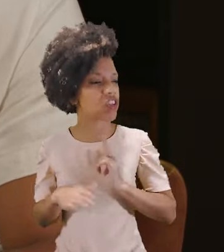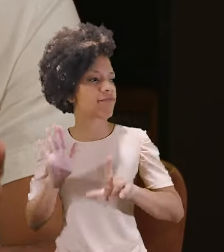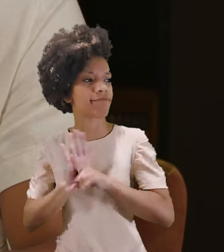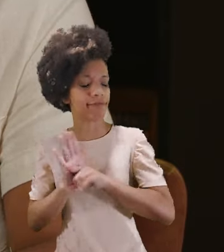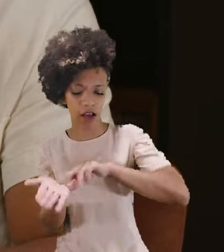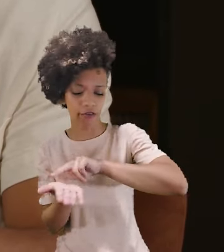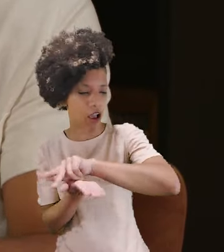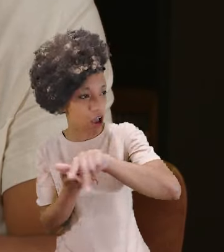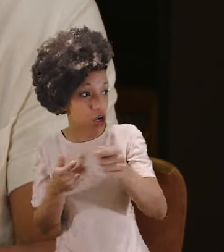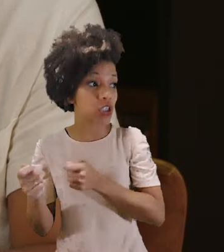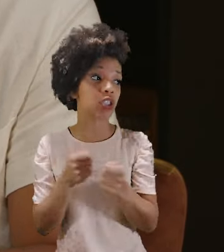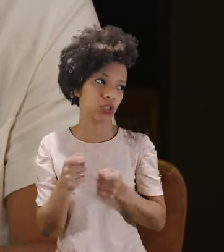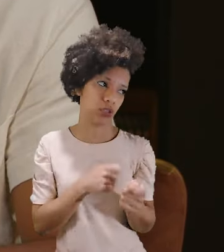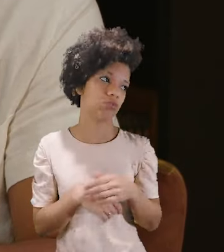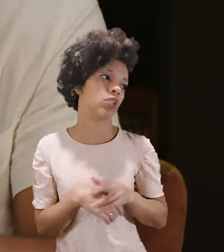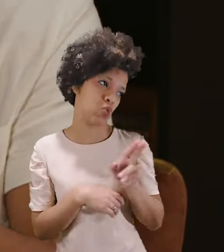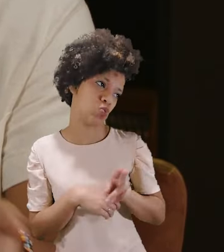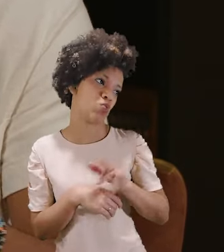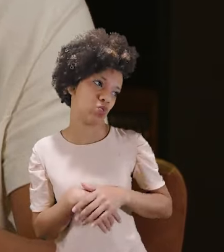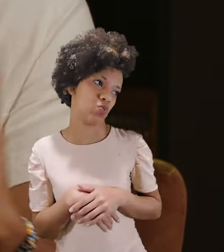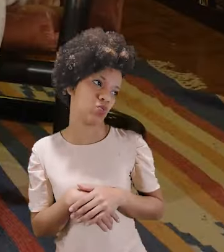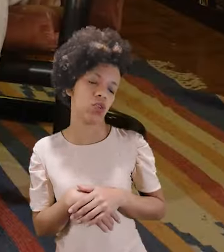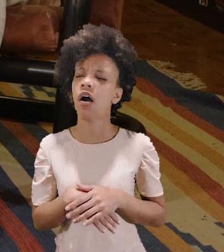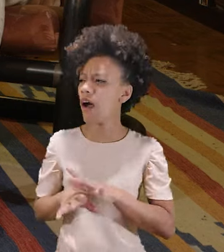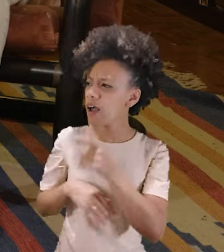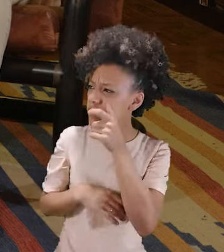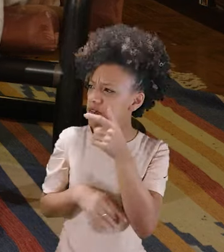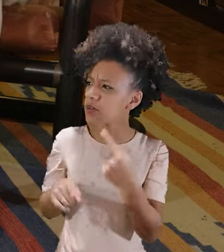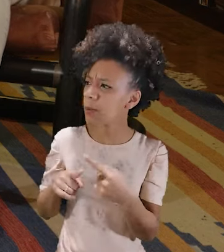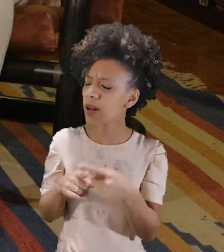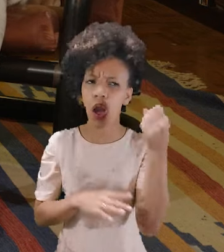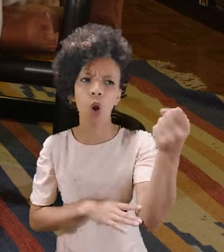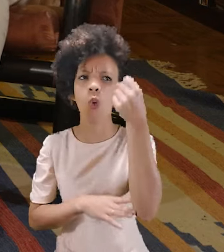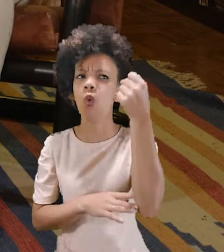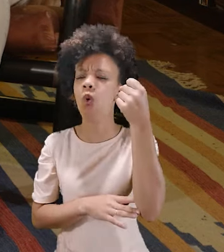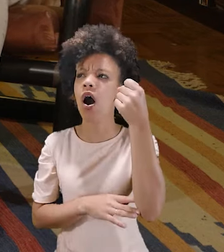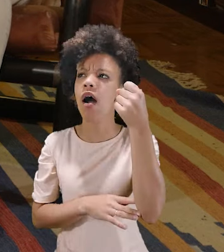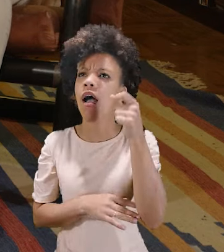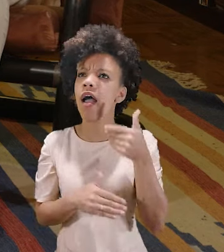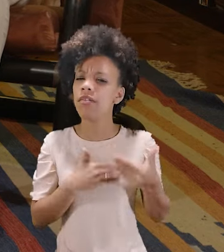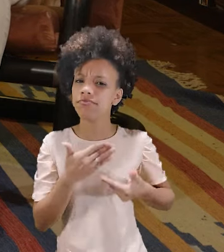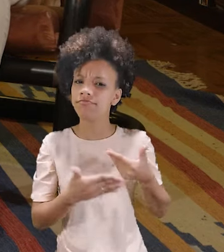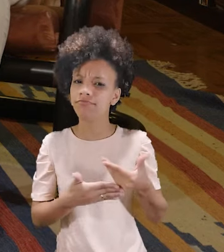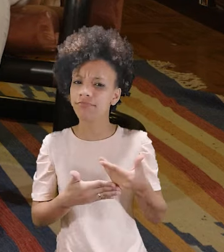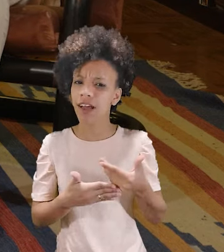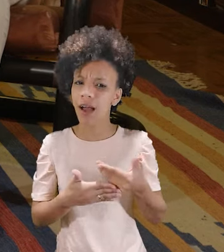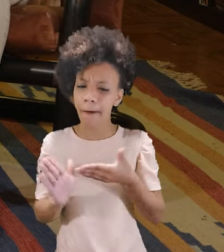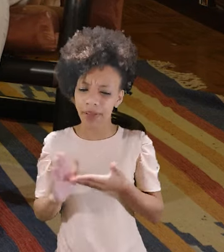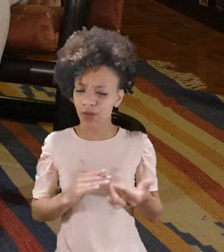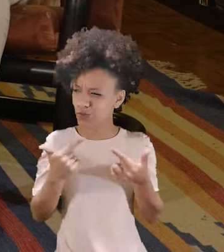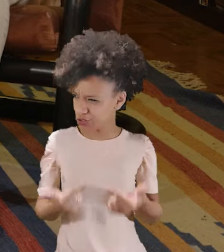existem várias legislações aí que que controla um pouco do uso graves mais perigosos que é muito interessante né que o alcoolismo ele é puxado pelo